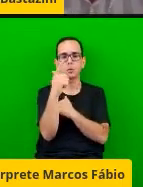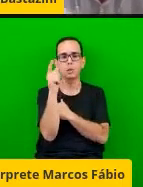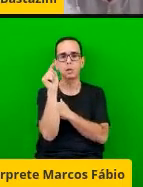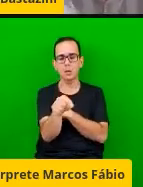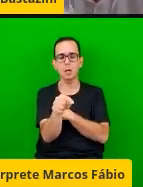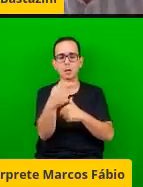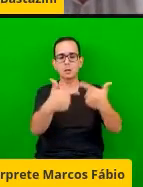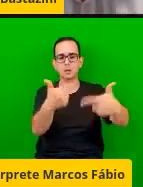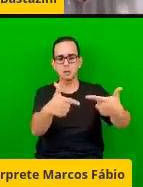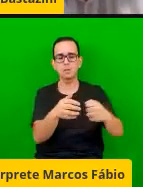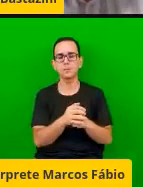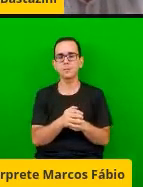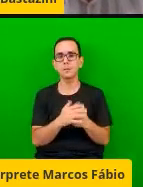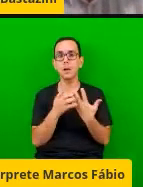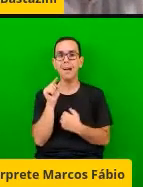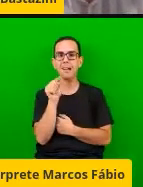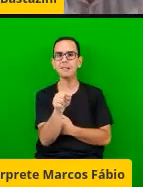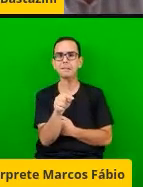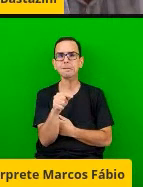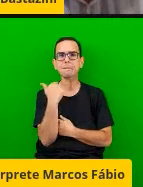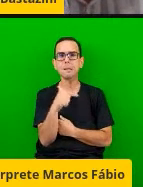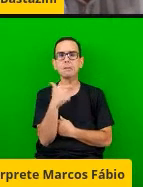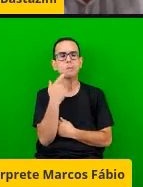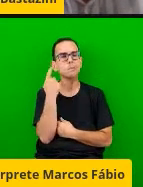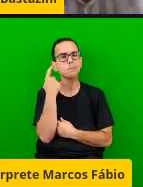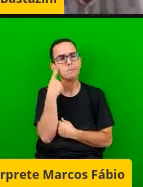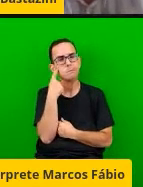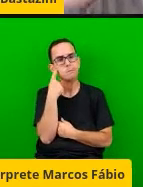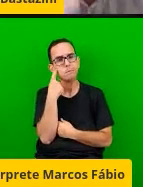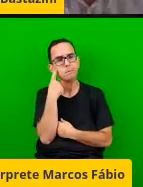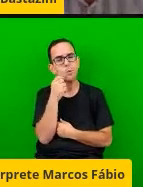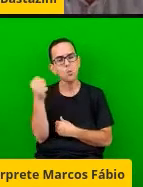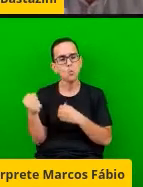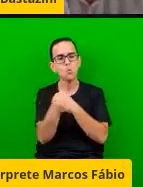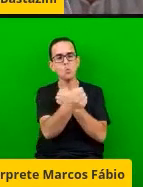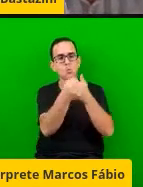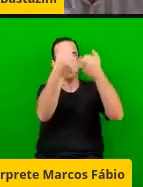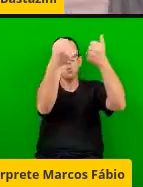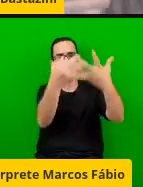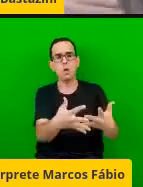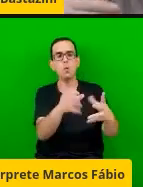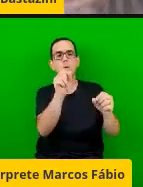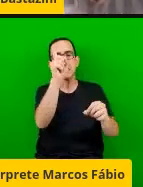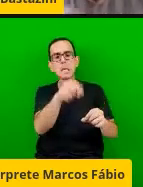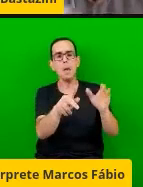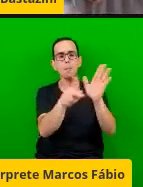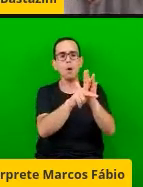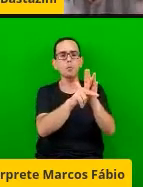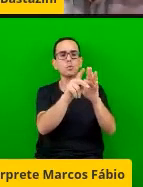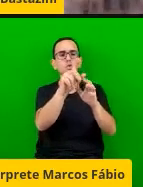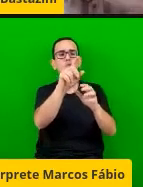aí, aqui, a gente não tem intenção de trazer uma definição do que é geopolítica, porque isso se